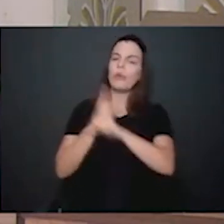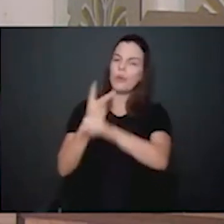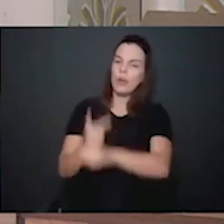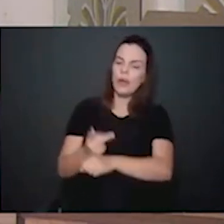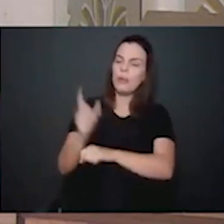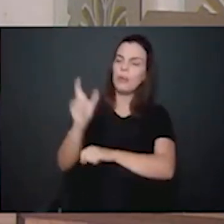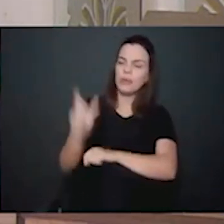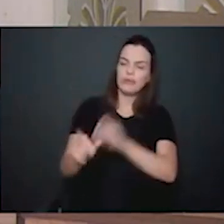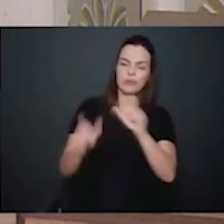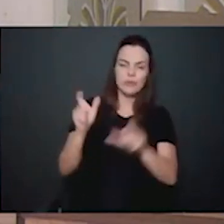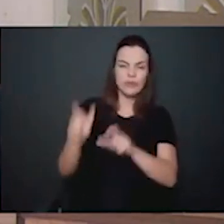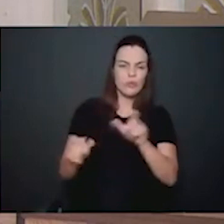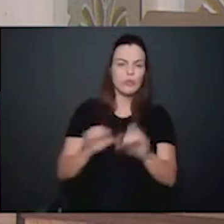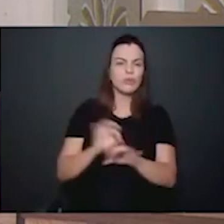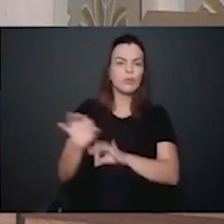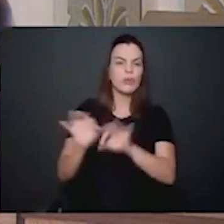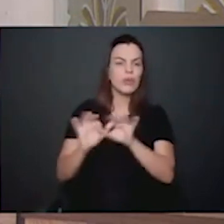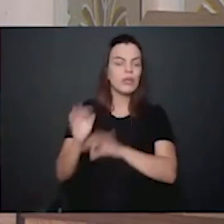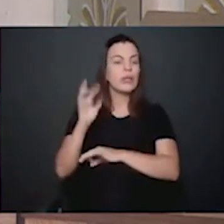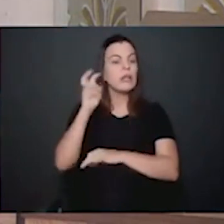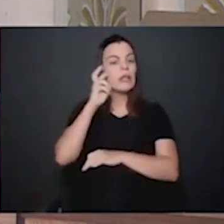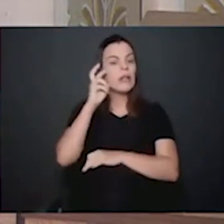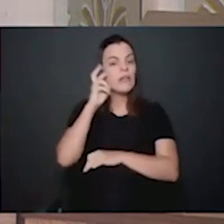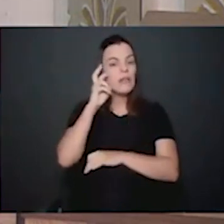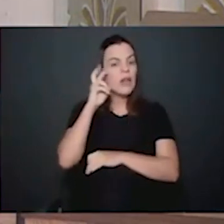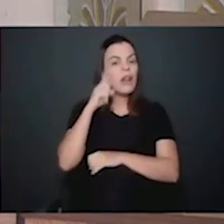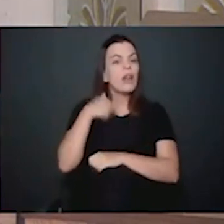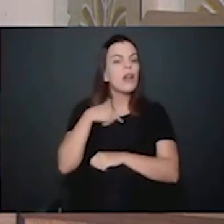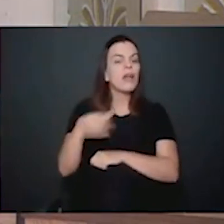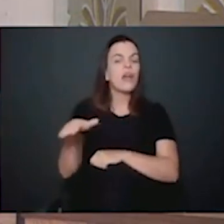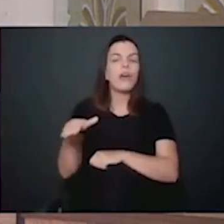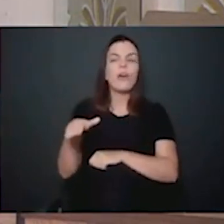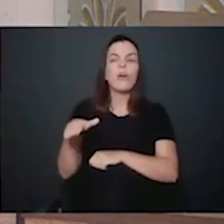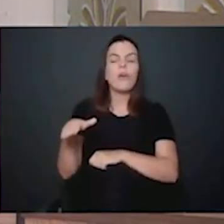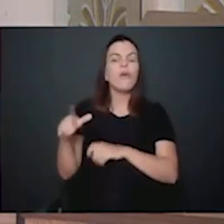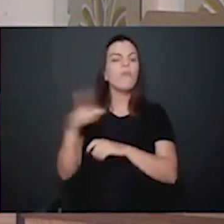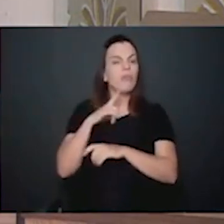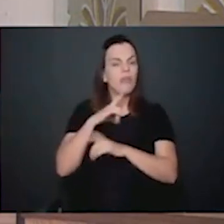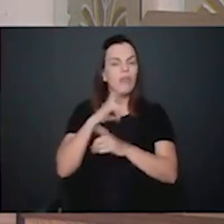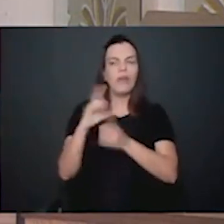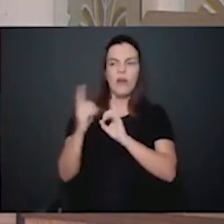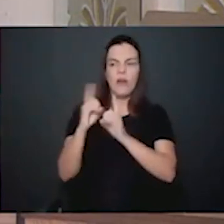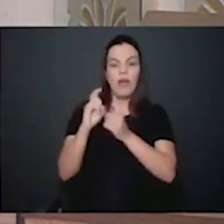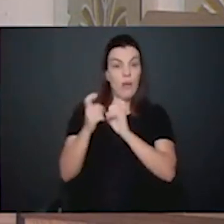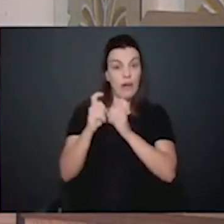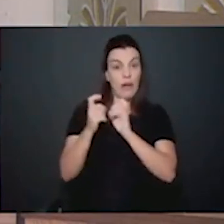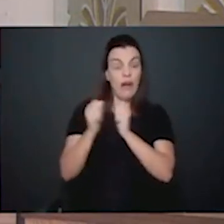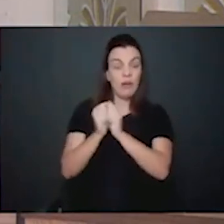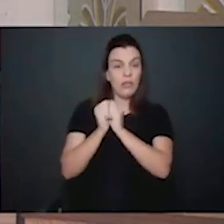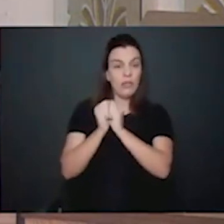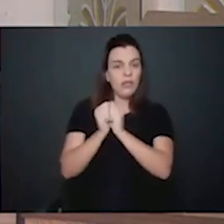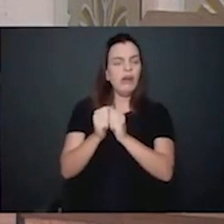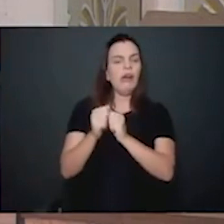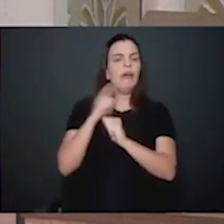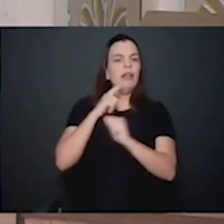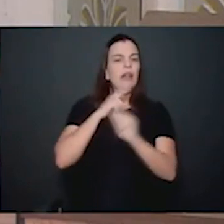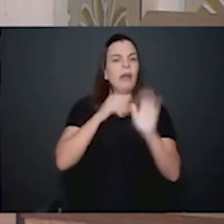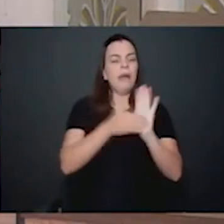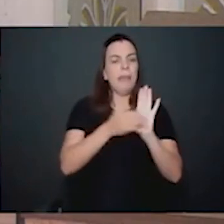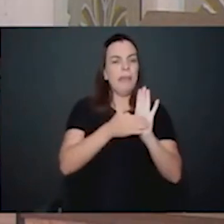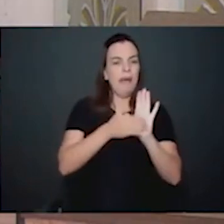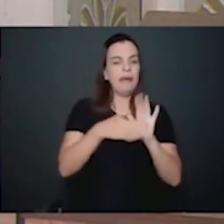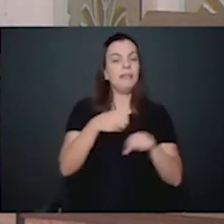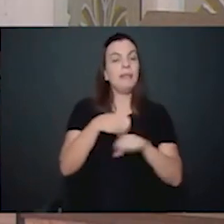na próxima quinta-feira no meu mandato para que a gente possa encontrar uma proposta para levar até a casa até os órgãos competentes